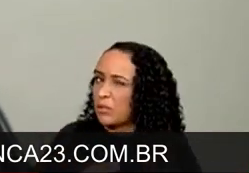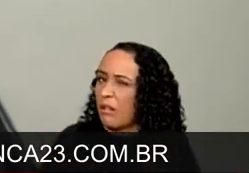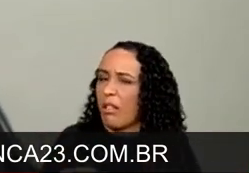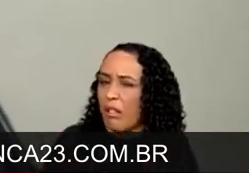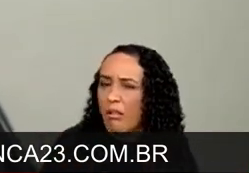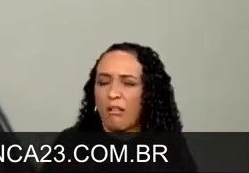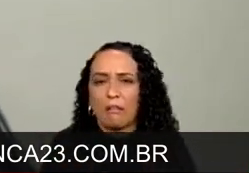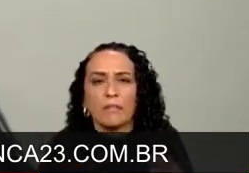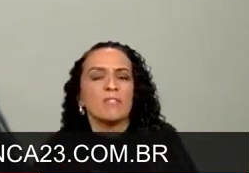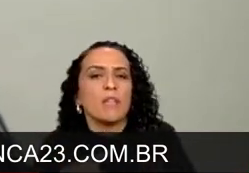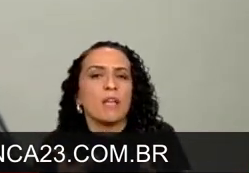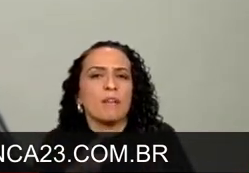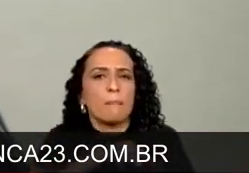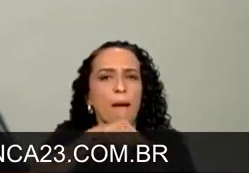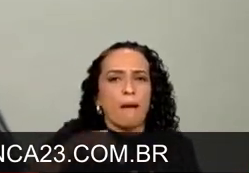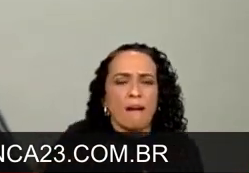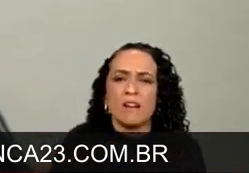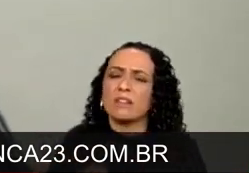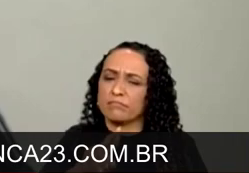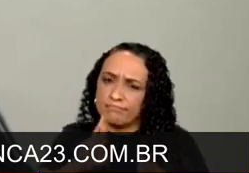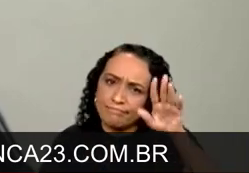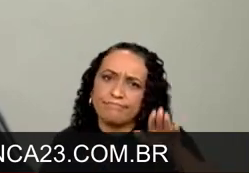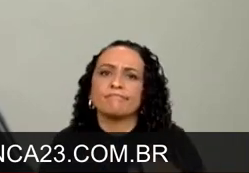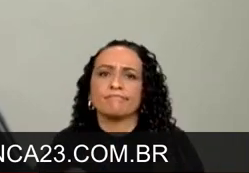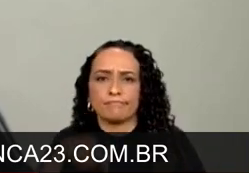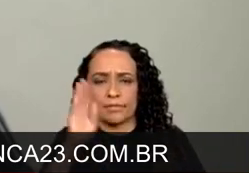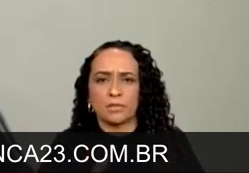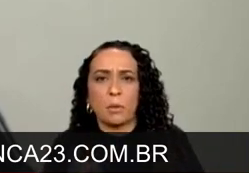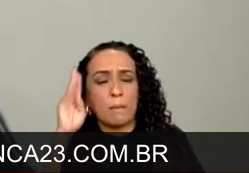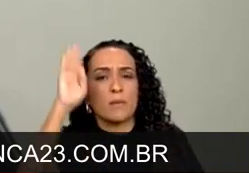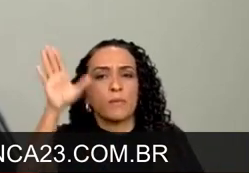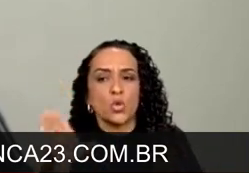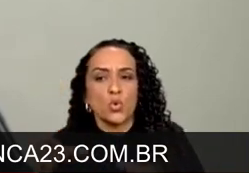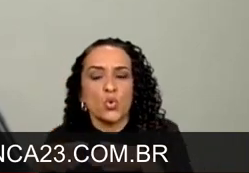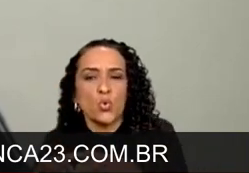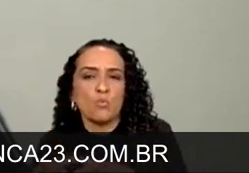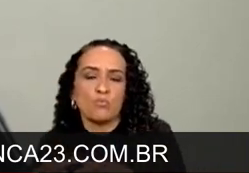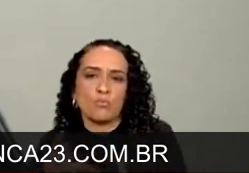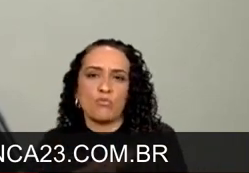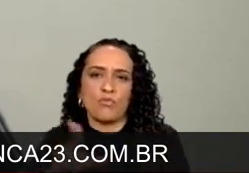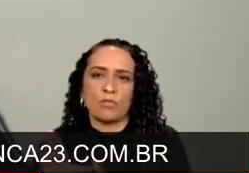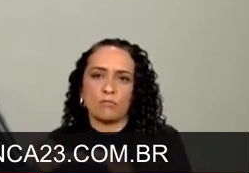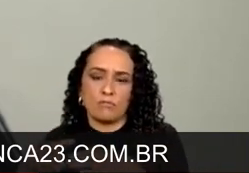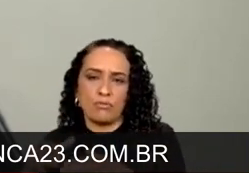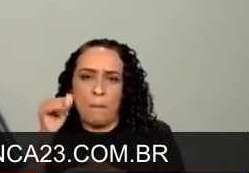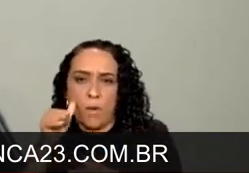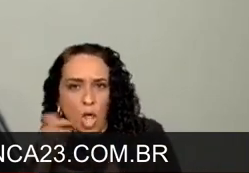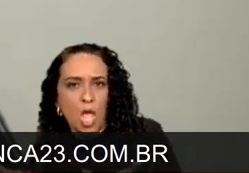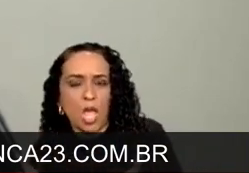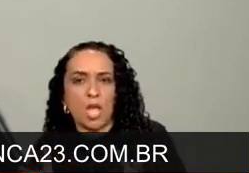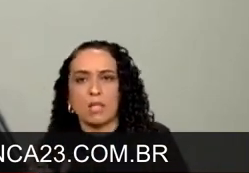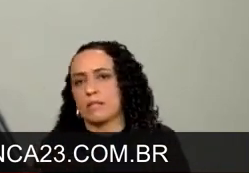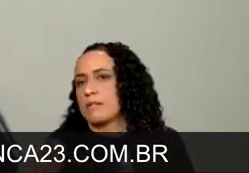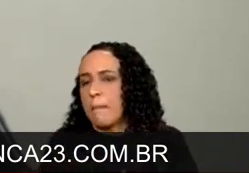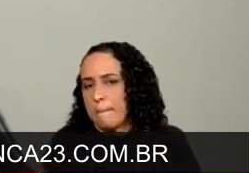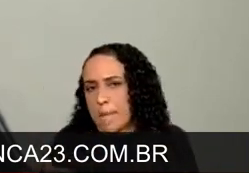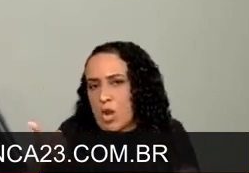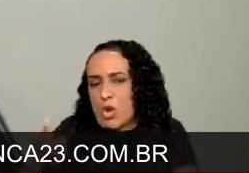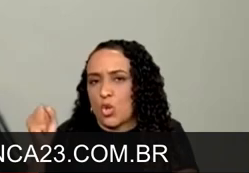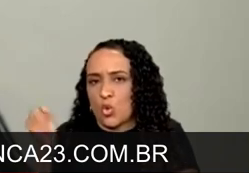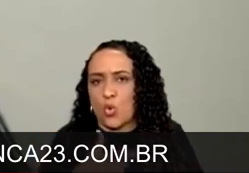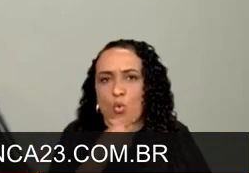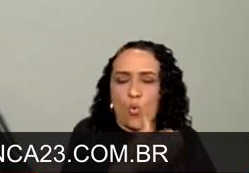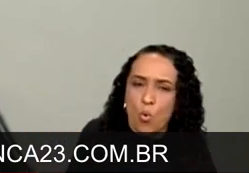tem condições muito desiguais no país, especialmente entre os grupos de diferentes segmentos. Então, assim, mulheres têm condições mais desfavoráveis do que